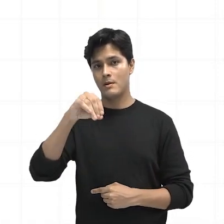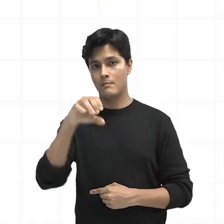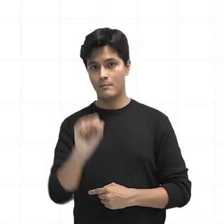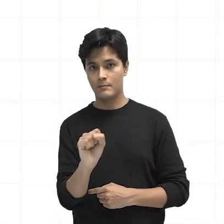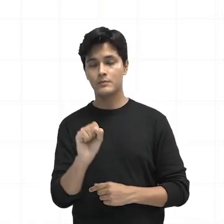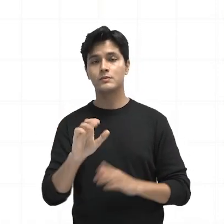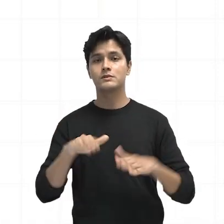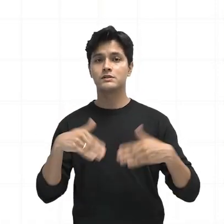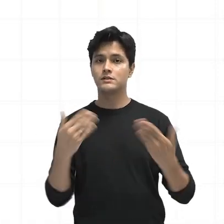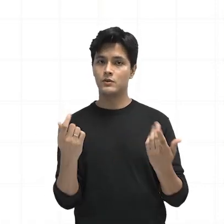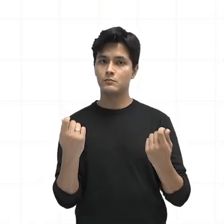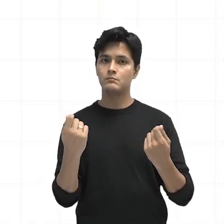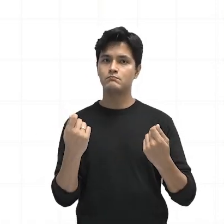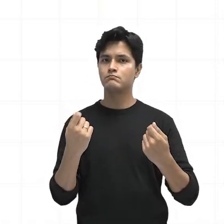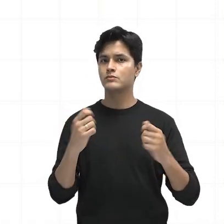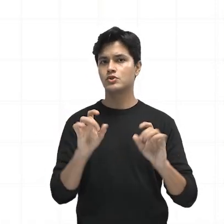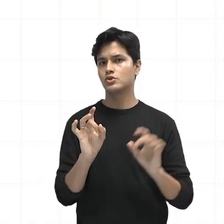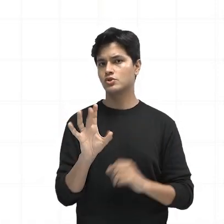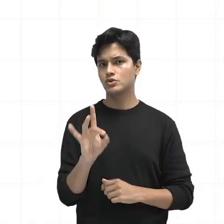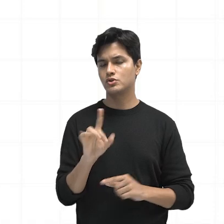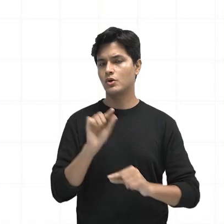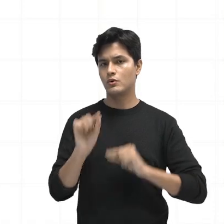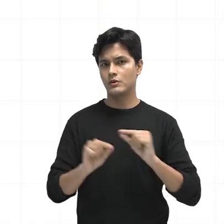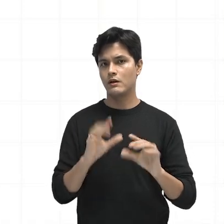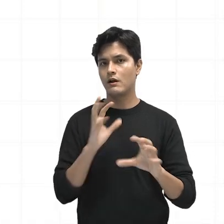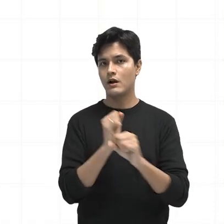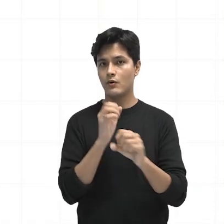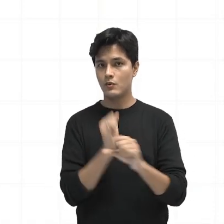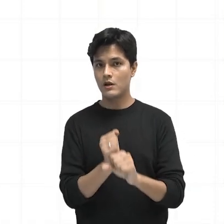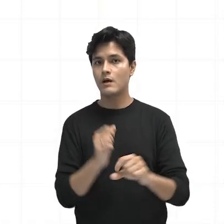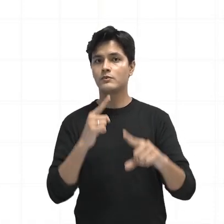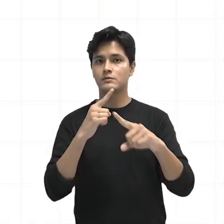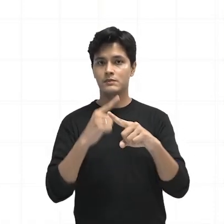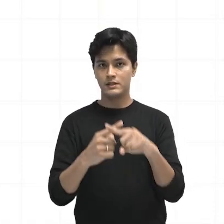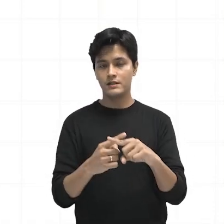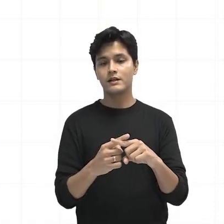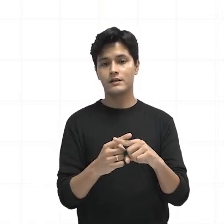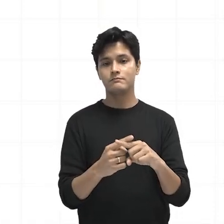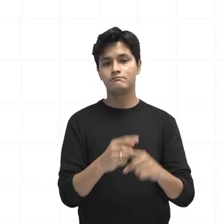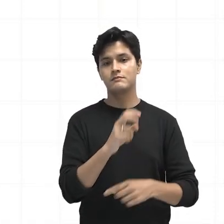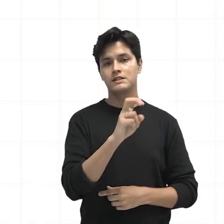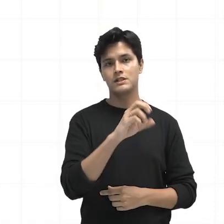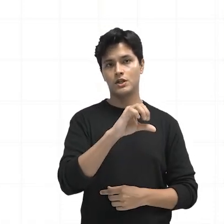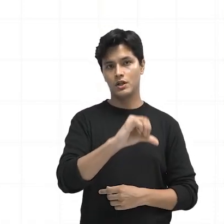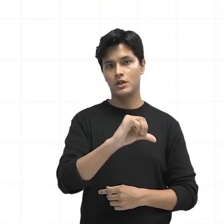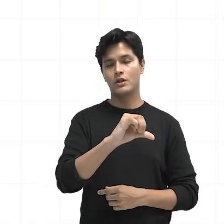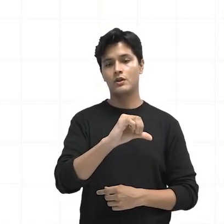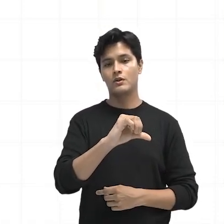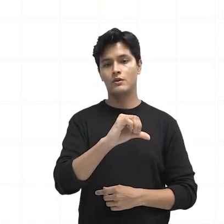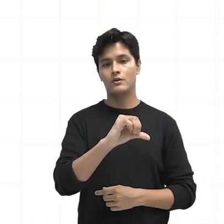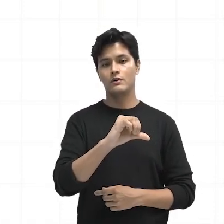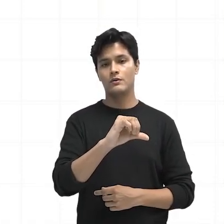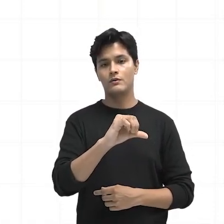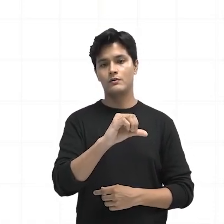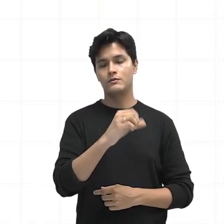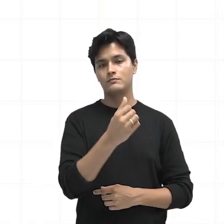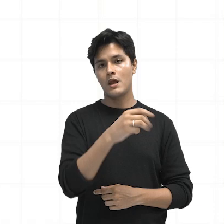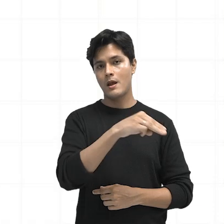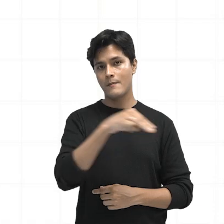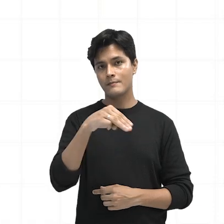basta multiplicar os dois, ó. Os três, aliás. 5 vezes 4 é 20, 20 vezes 9